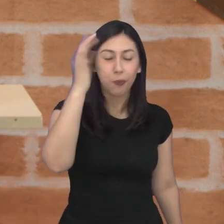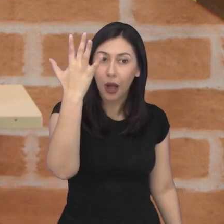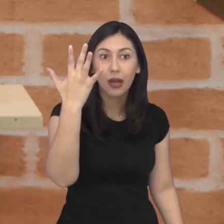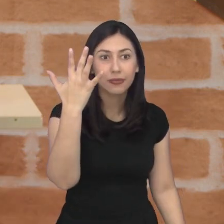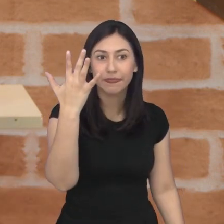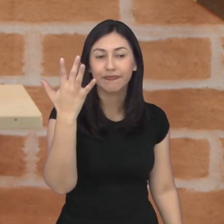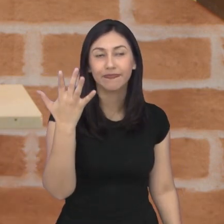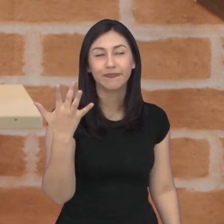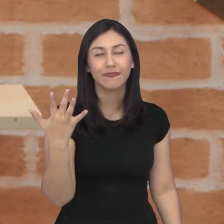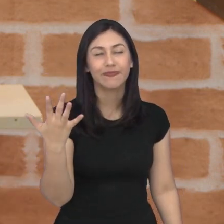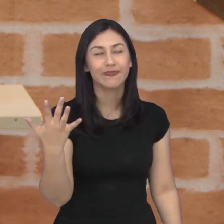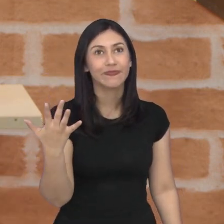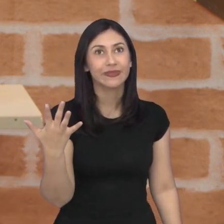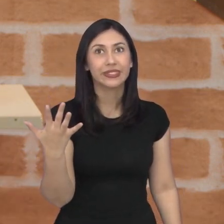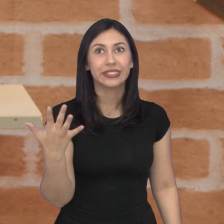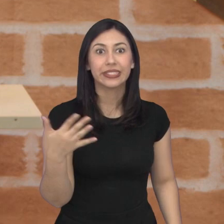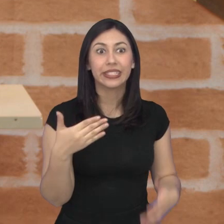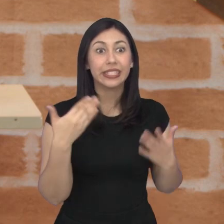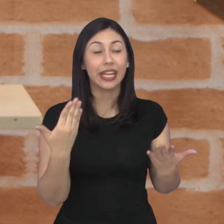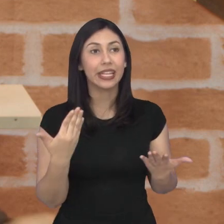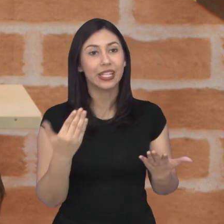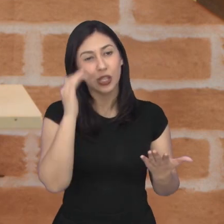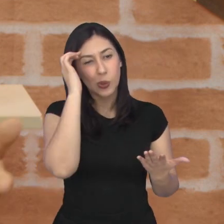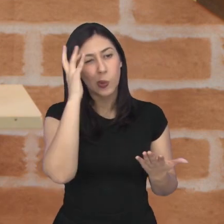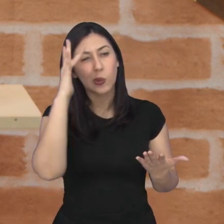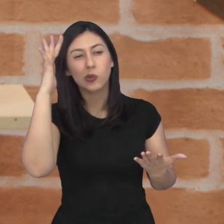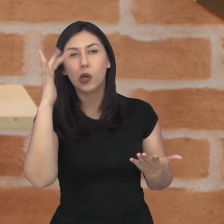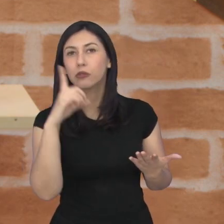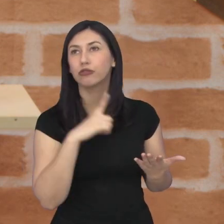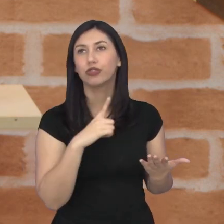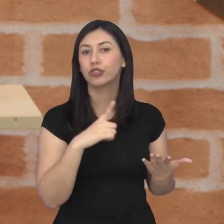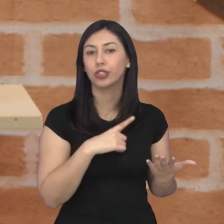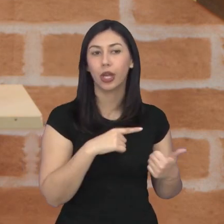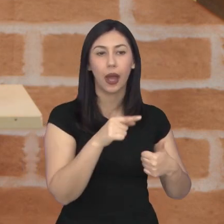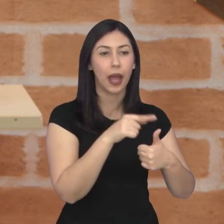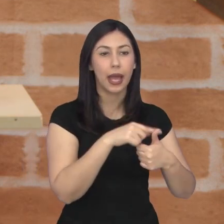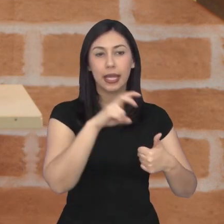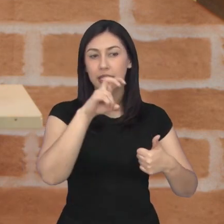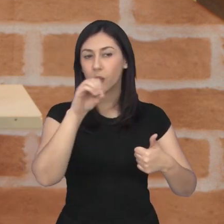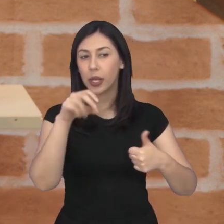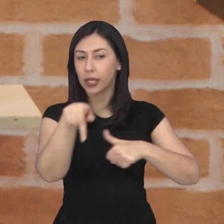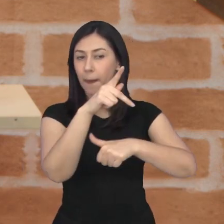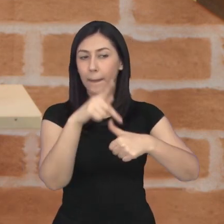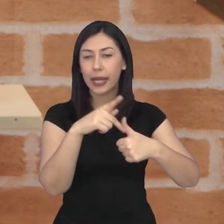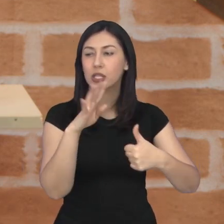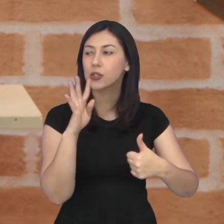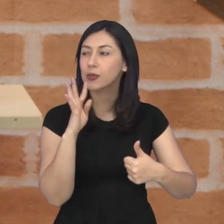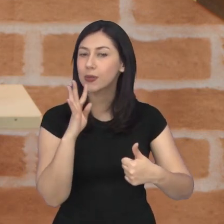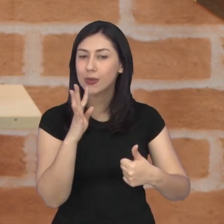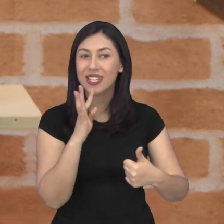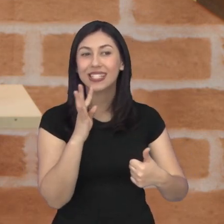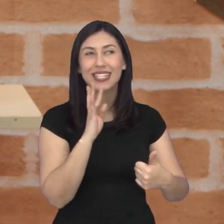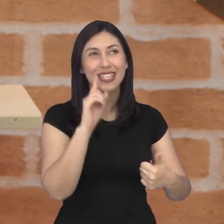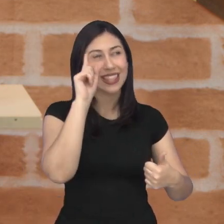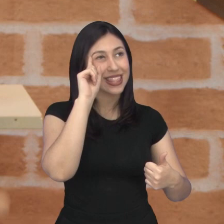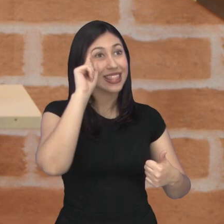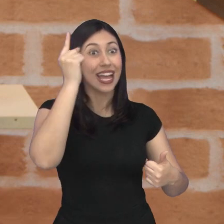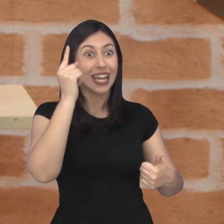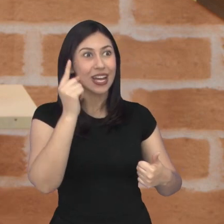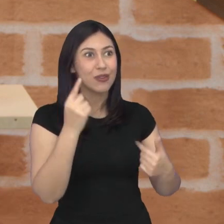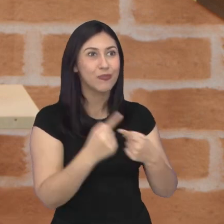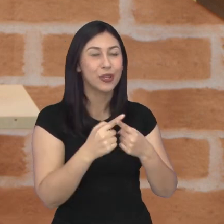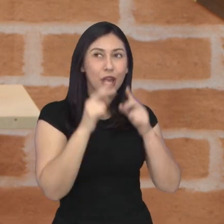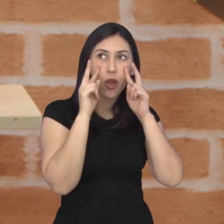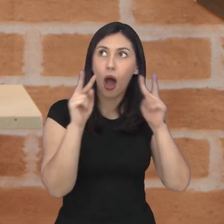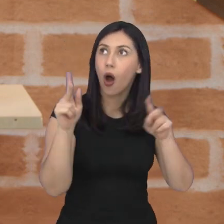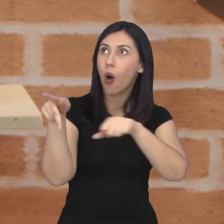ele apareceu, né? E nesse sonho estava aí, né, conhecer mais de 50 países, que eu tinha tido essa ideia